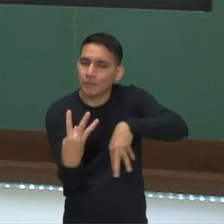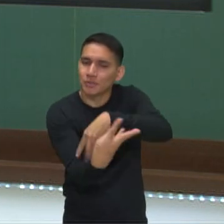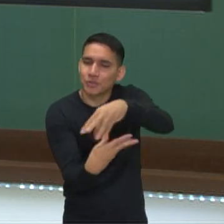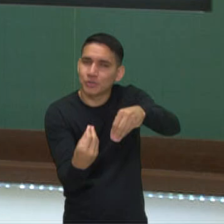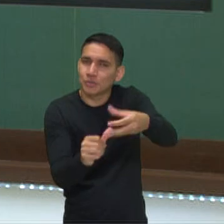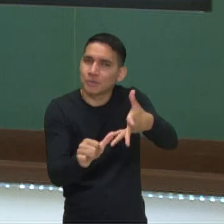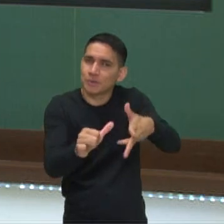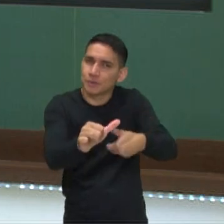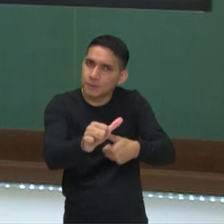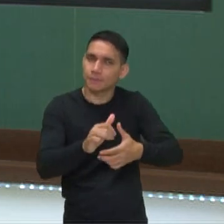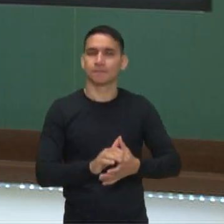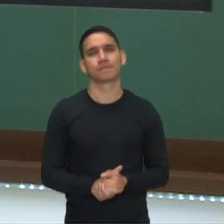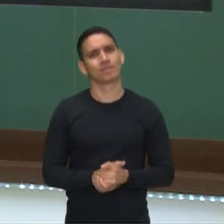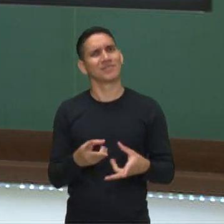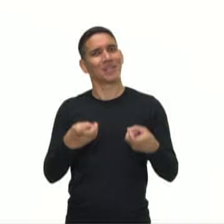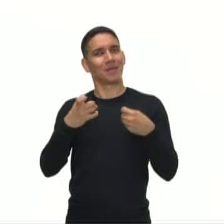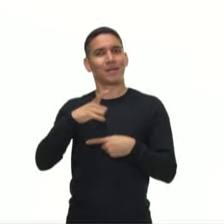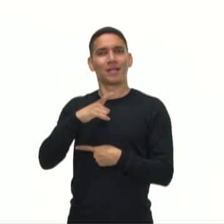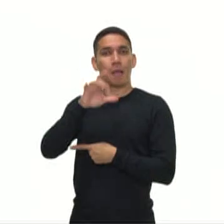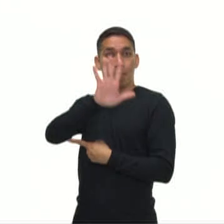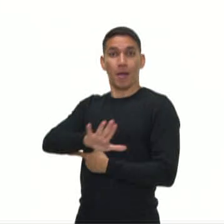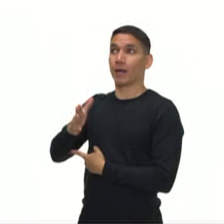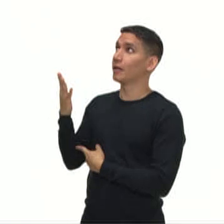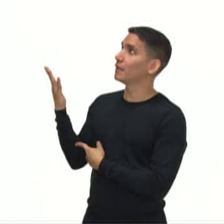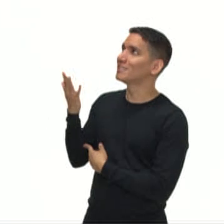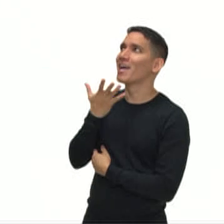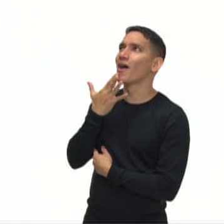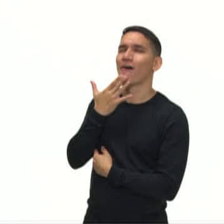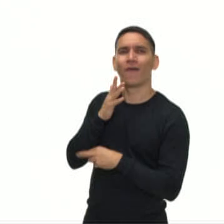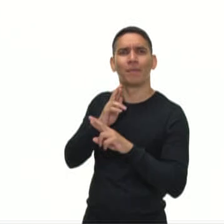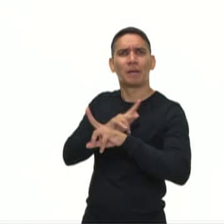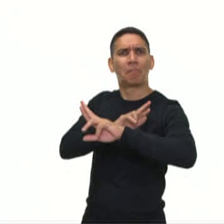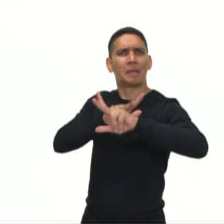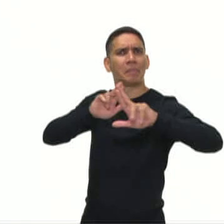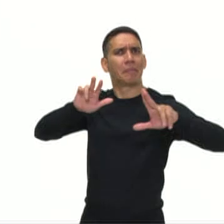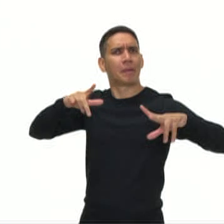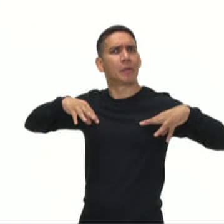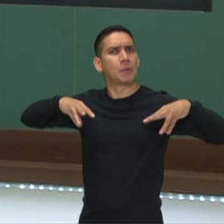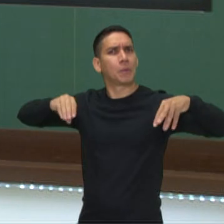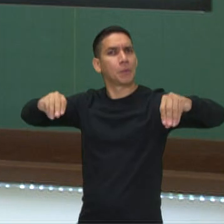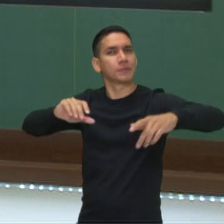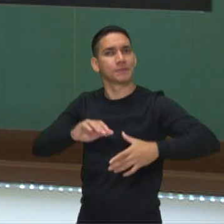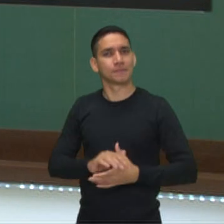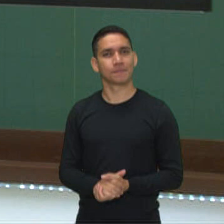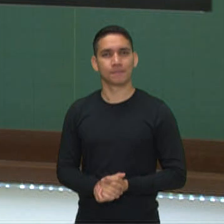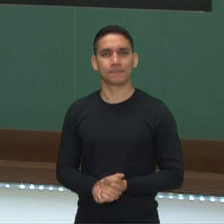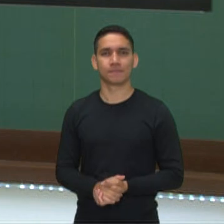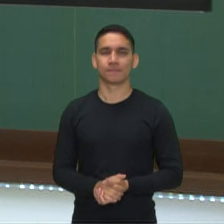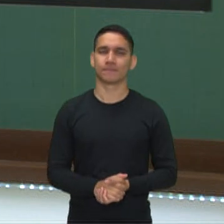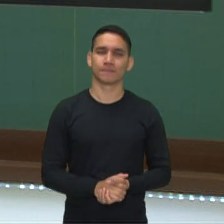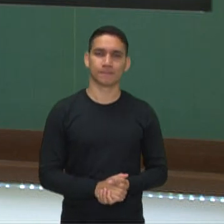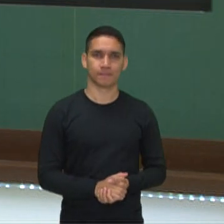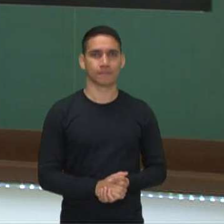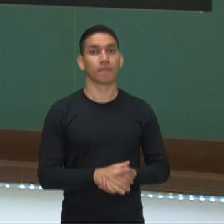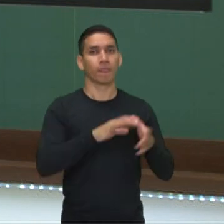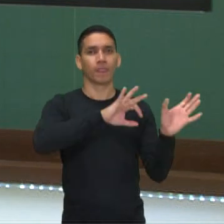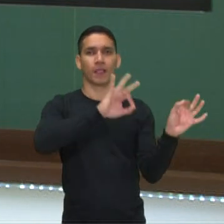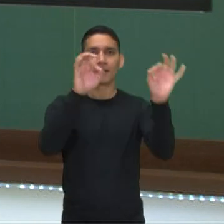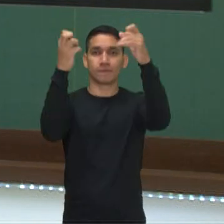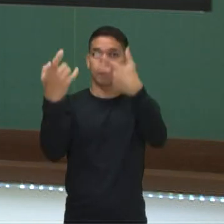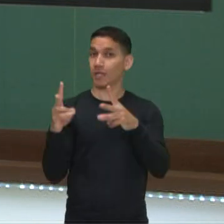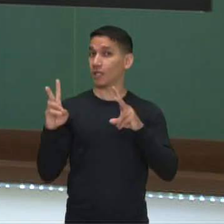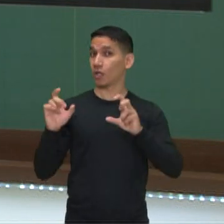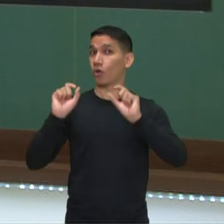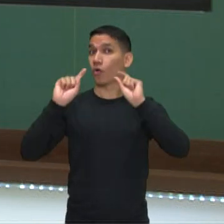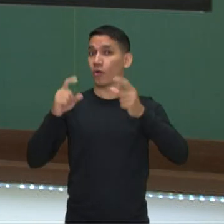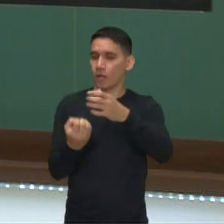de matéria orgânica. Perceba nas imagens as colorações de diferentes tipos de solo. Nesse vídeo, nós